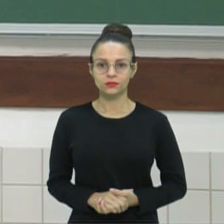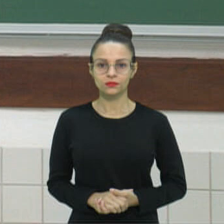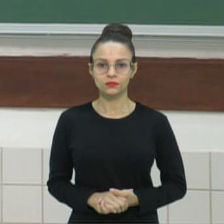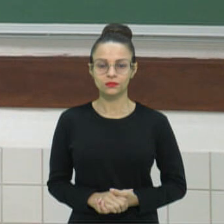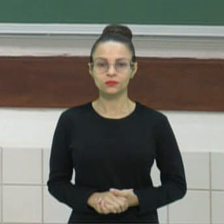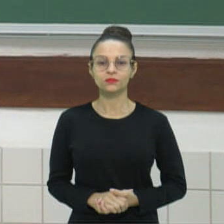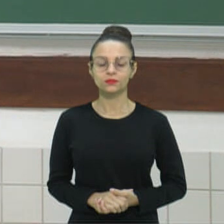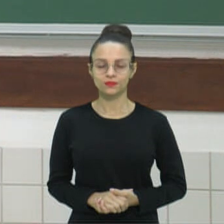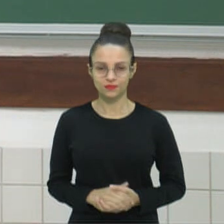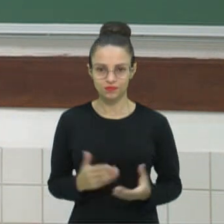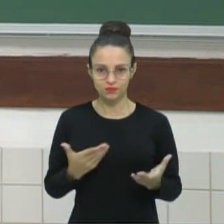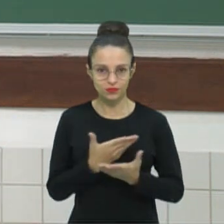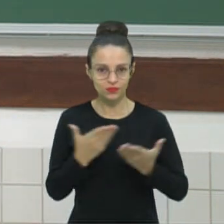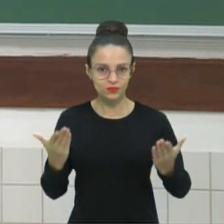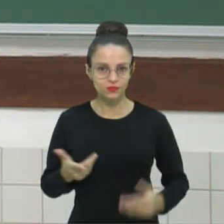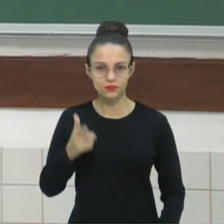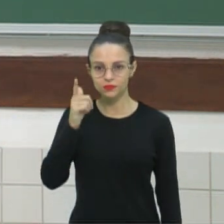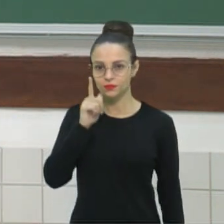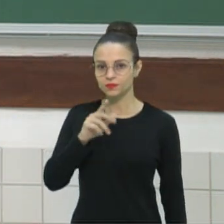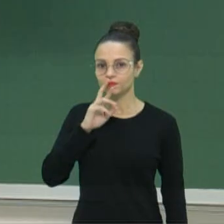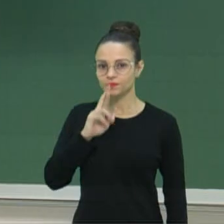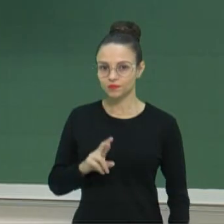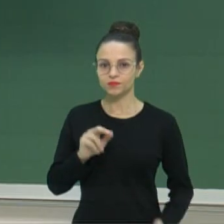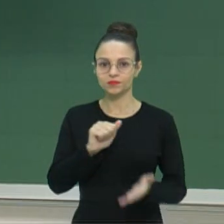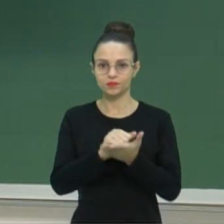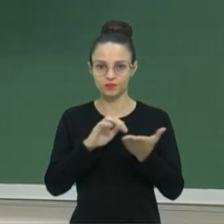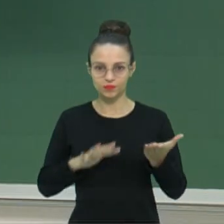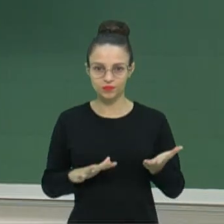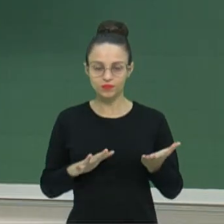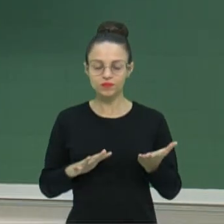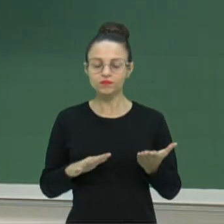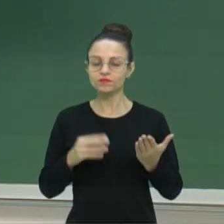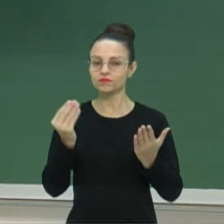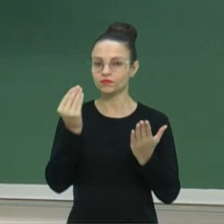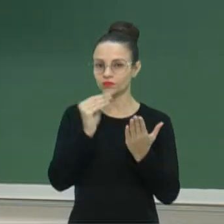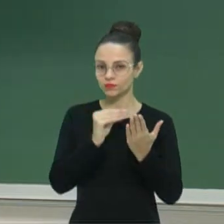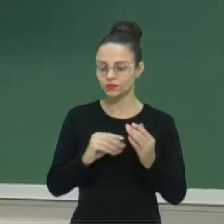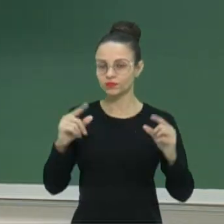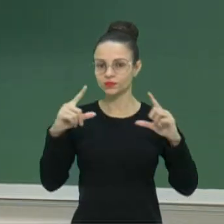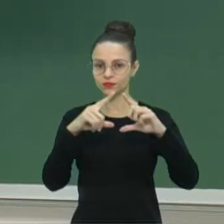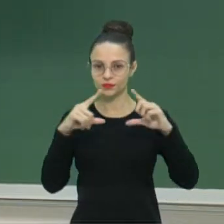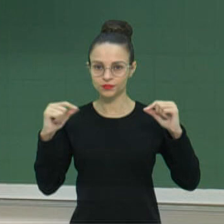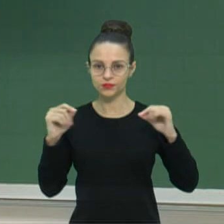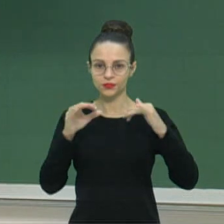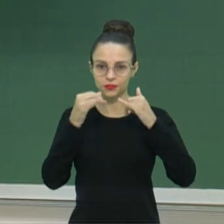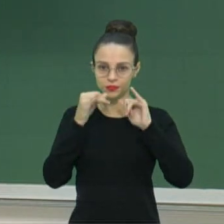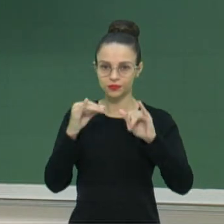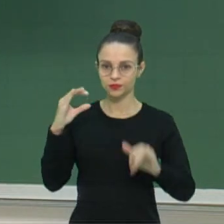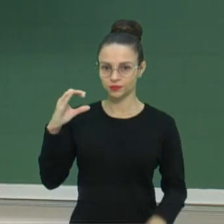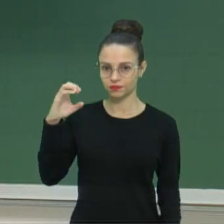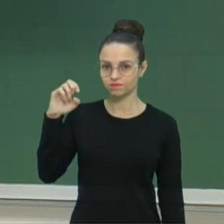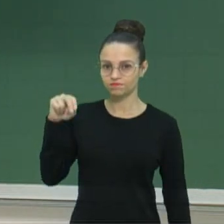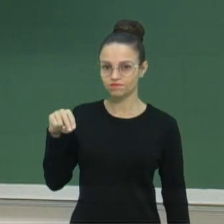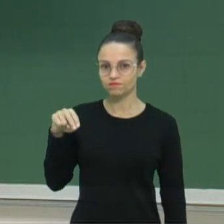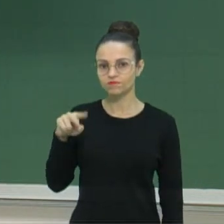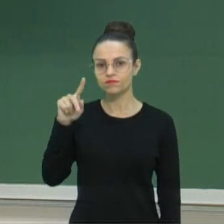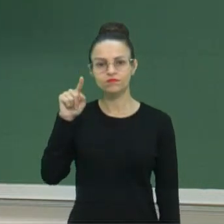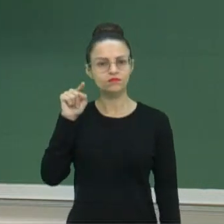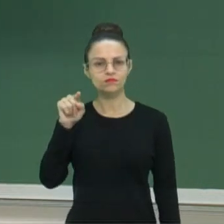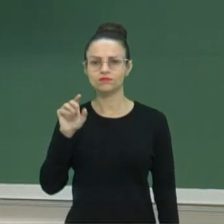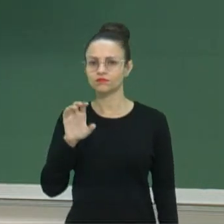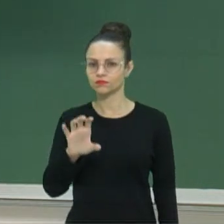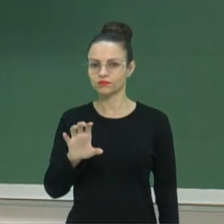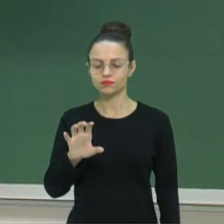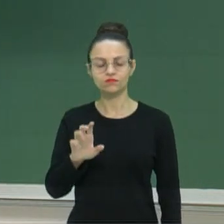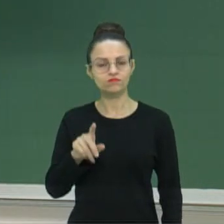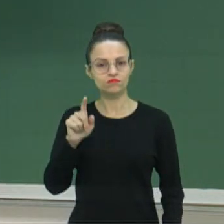E aí, pessoal, conseguiram resolver a questão? Aplicar a equação da energia cinética aqui? É basicamente o exercício é esse, é um